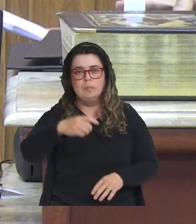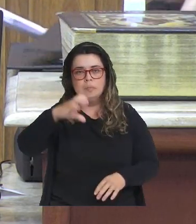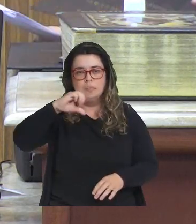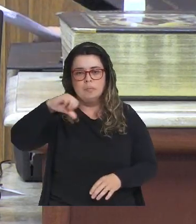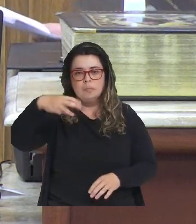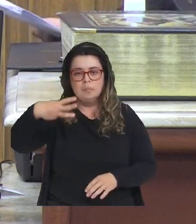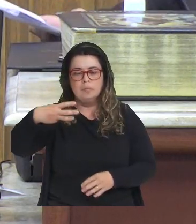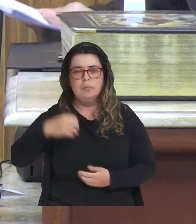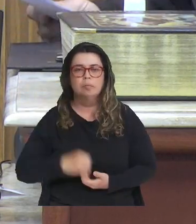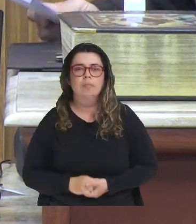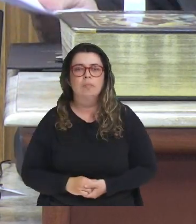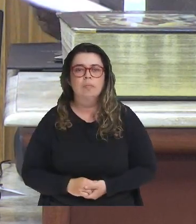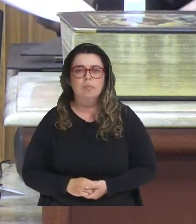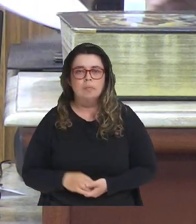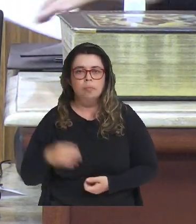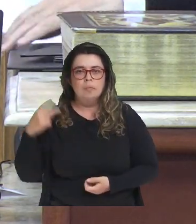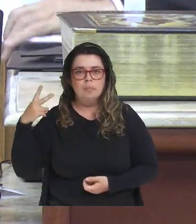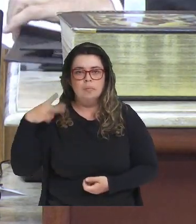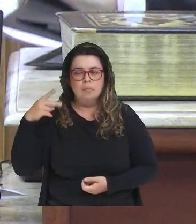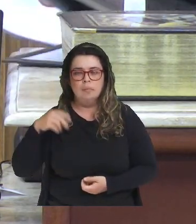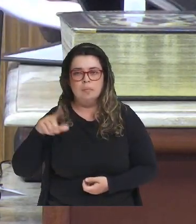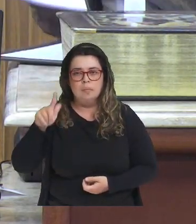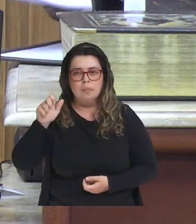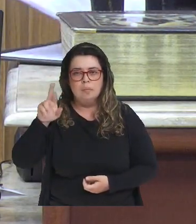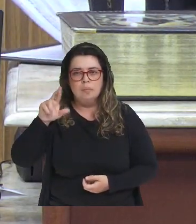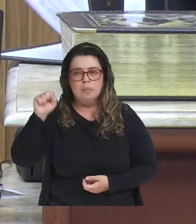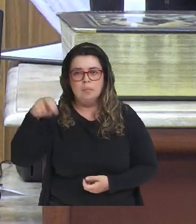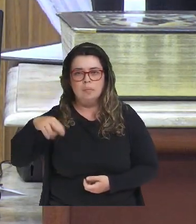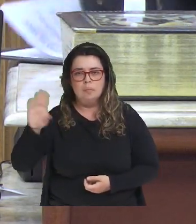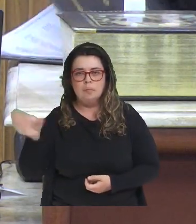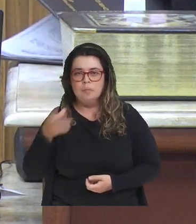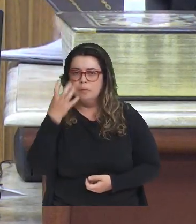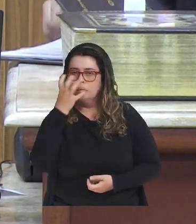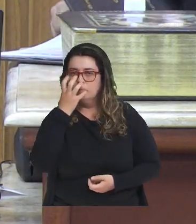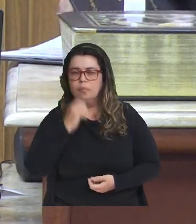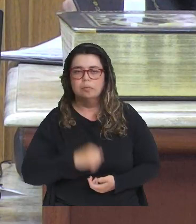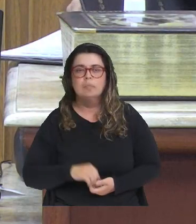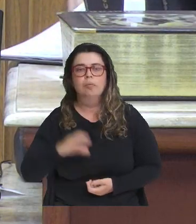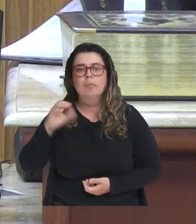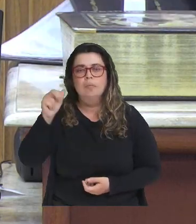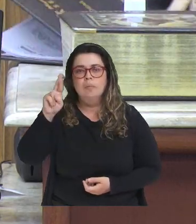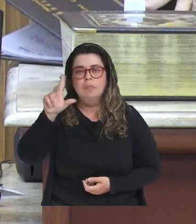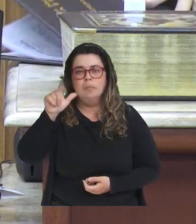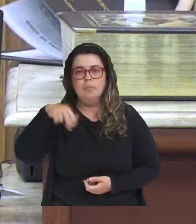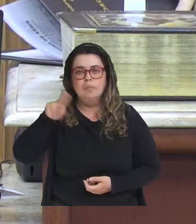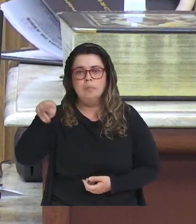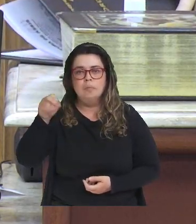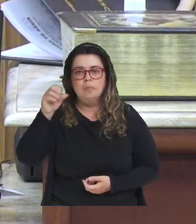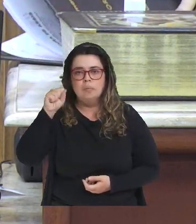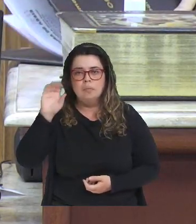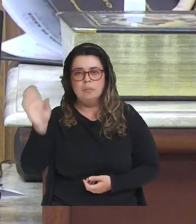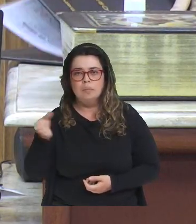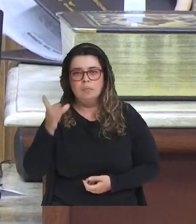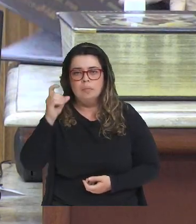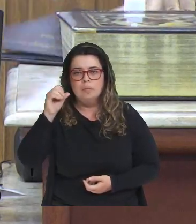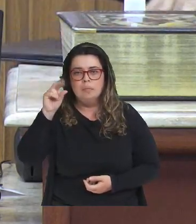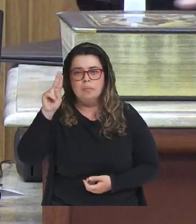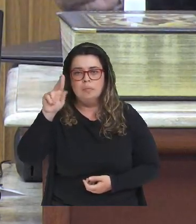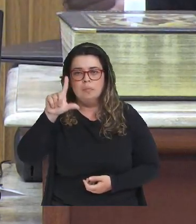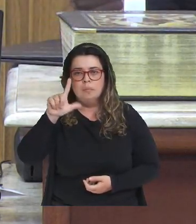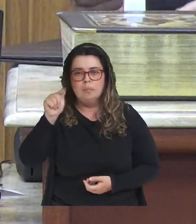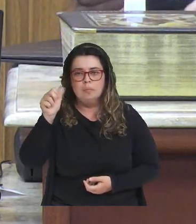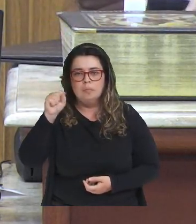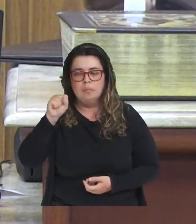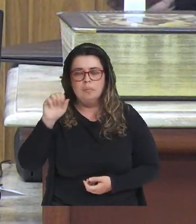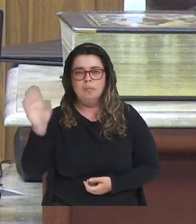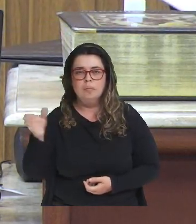193/2022, dos vereadores Gerson Alves, Alexandre Cobravêncio, José Carlos Silva, Douglas Azevedo, Fábio Alex